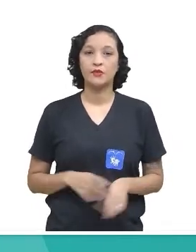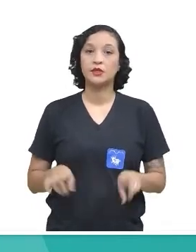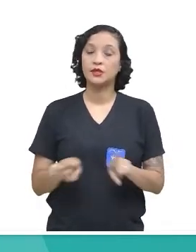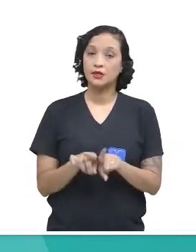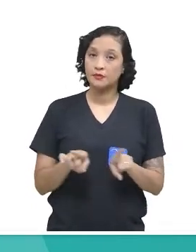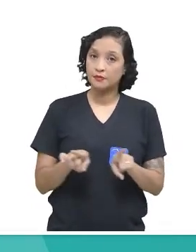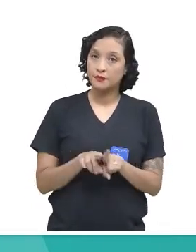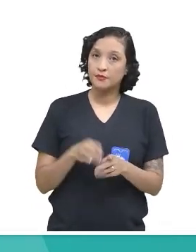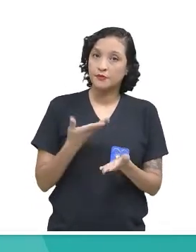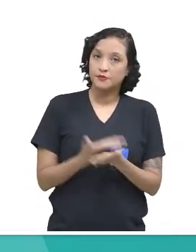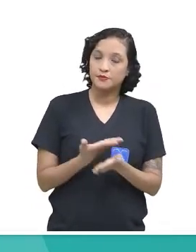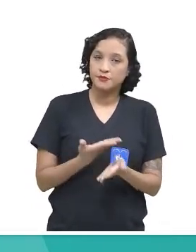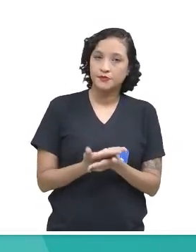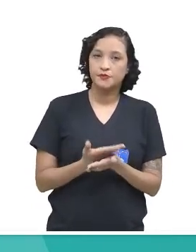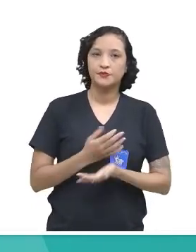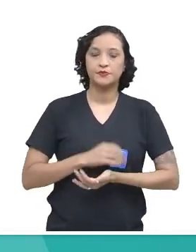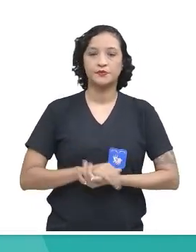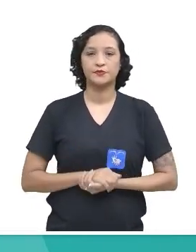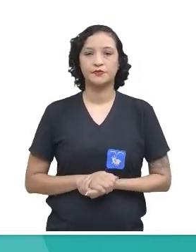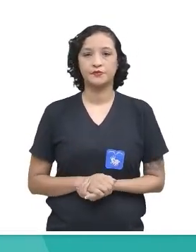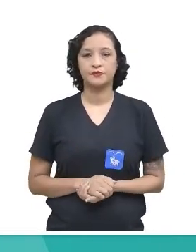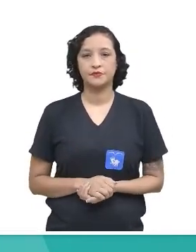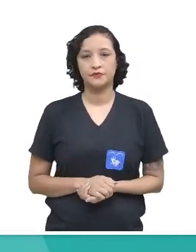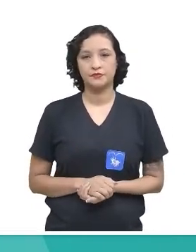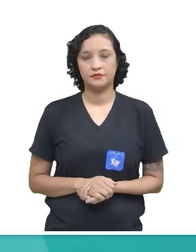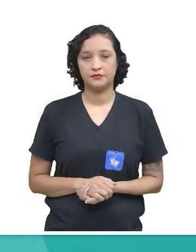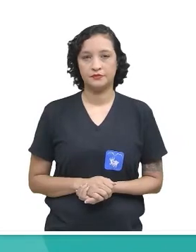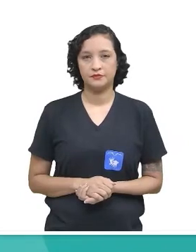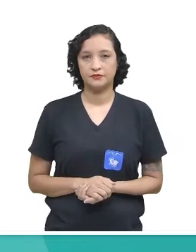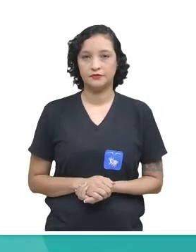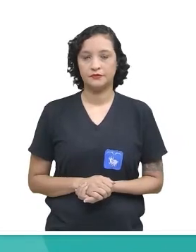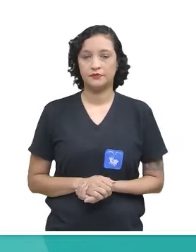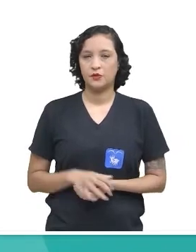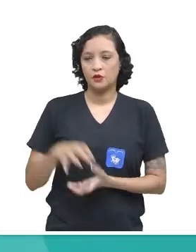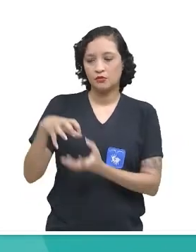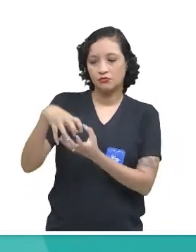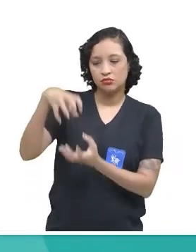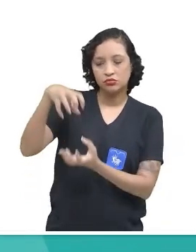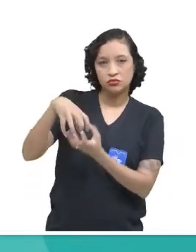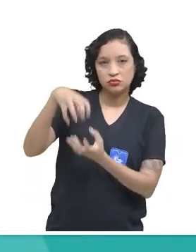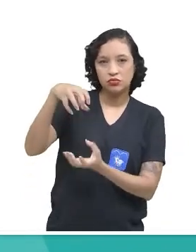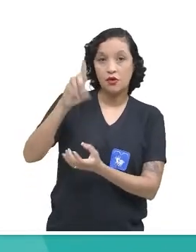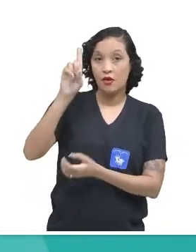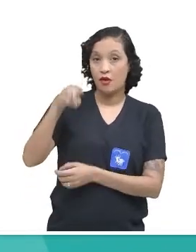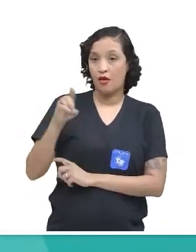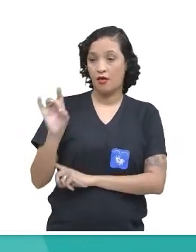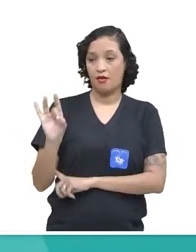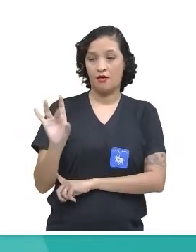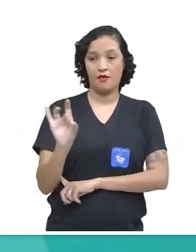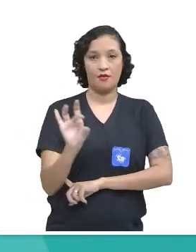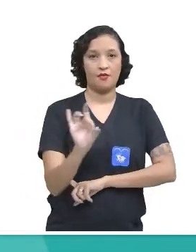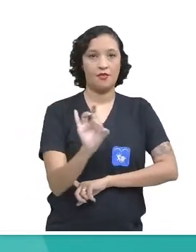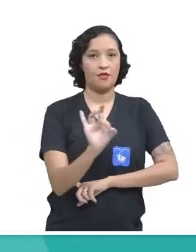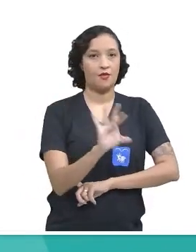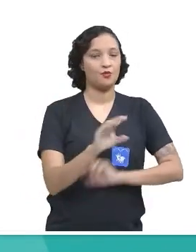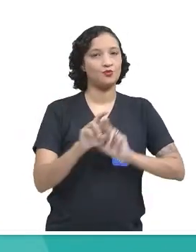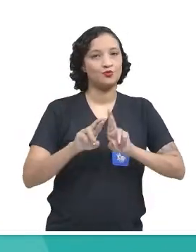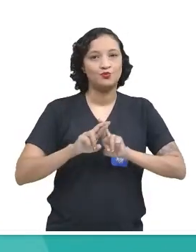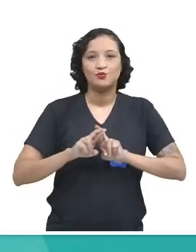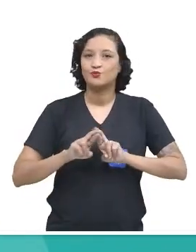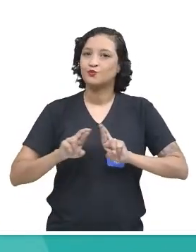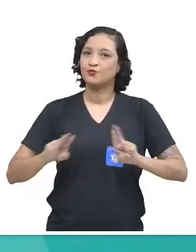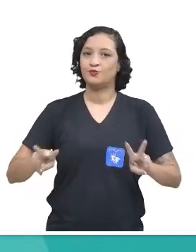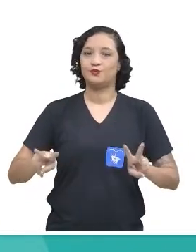também que o envelhecimento, ele é individual, né, gente? Cada uma pessoa envelhece de forma diferente.